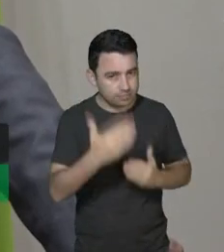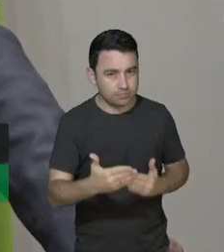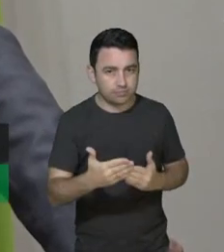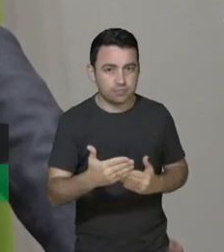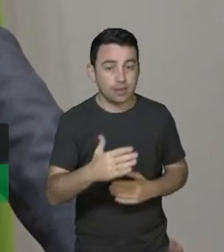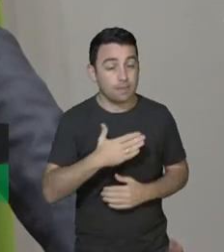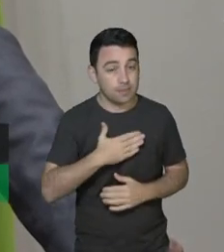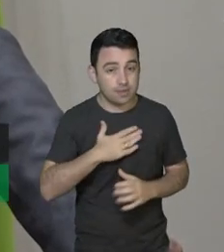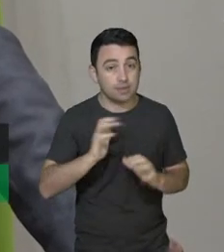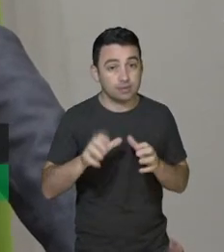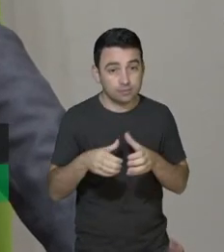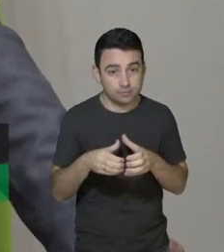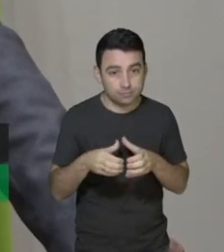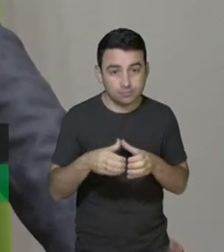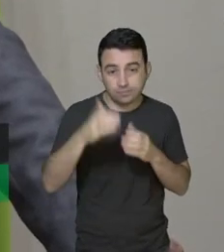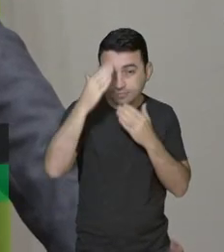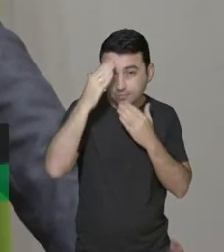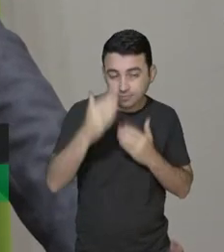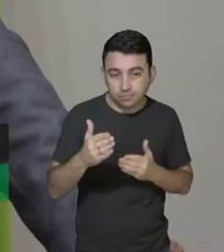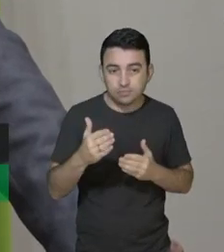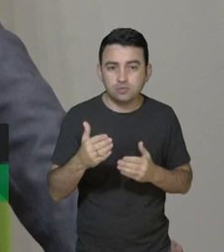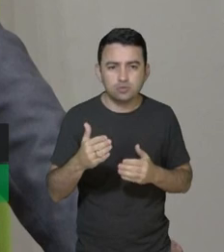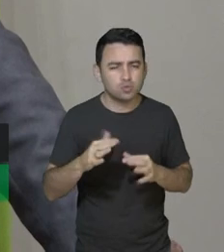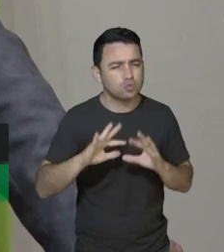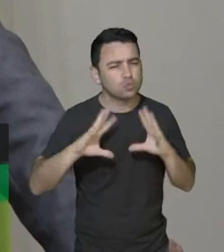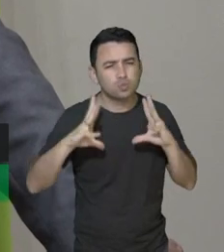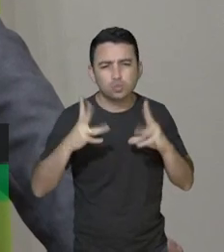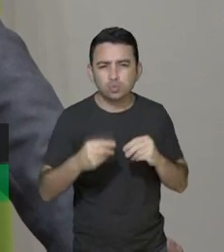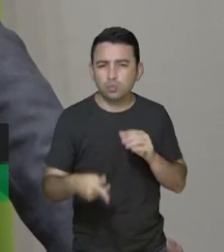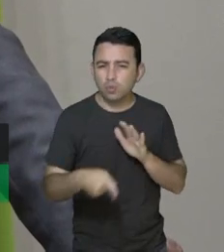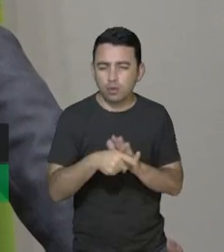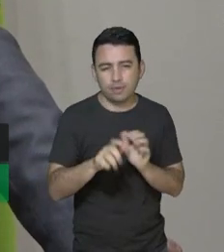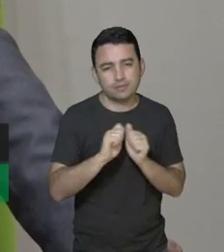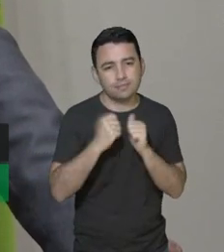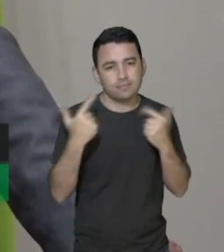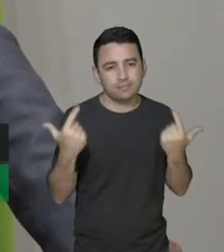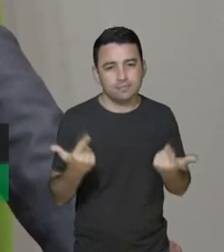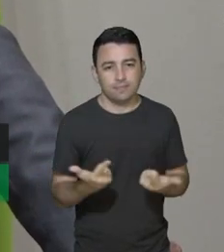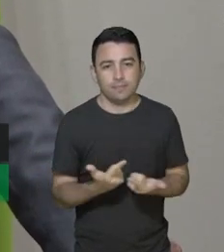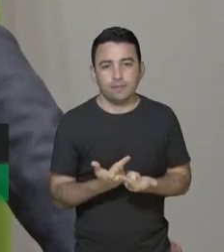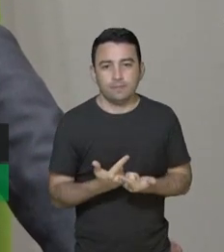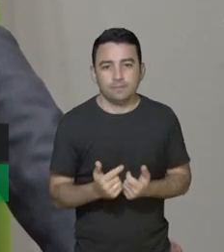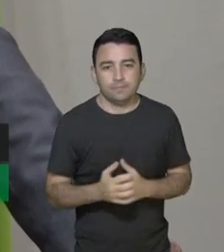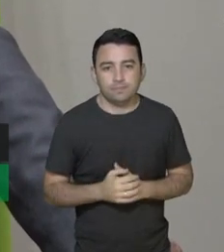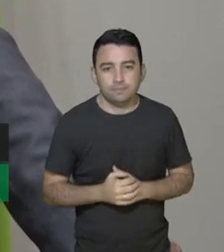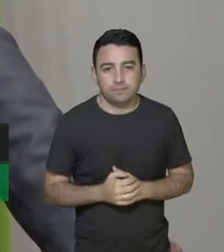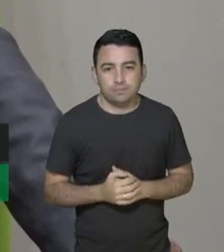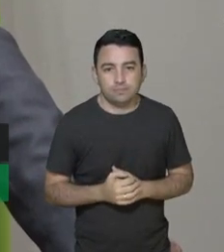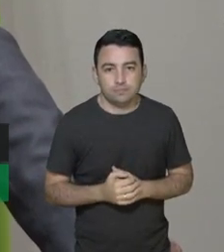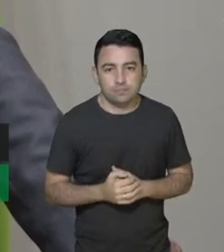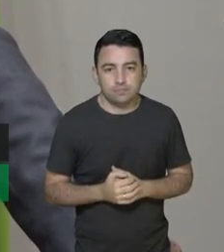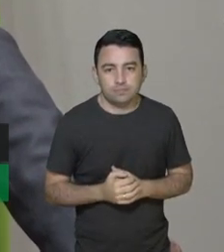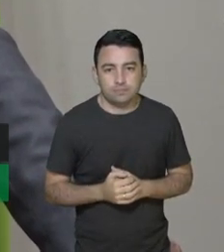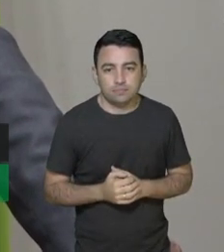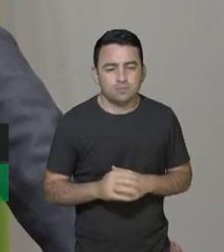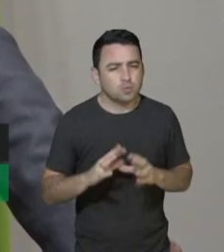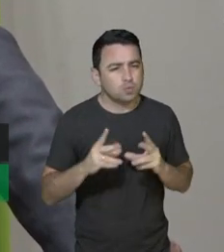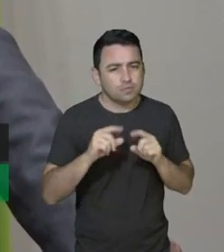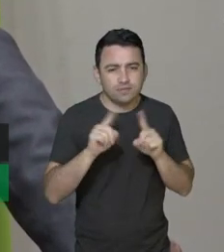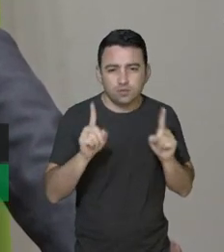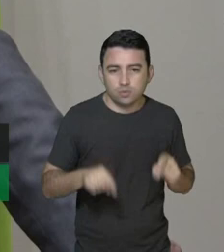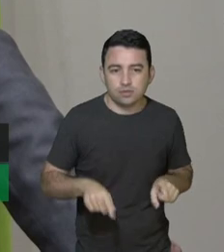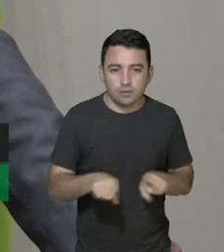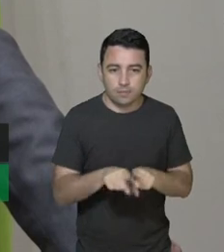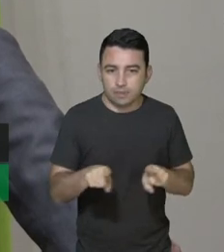minha equipe, agradecimento à equipe toda da Assembleia Legislativa, todos servidores